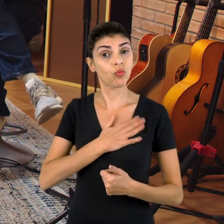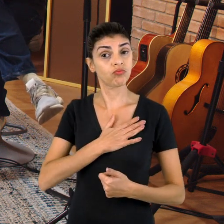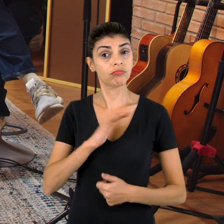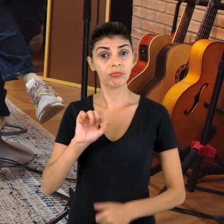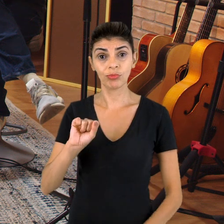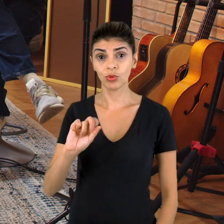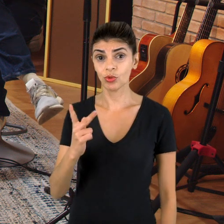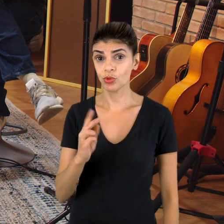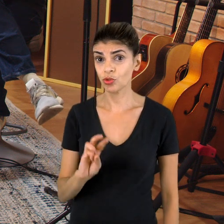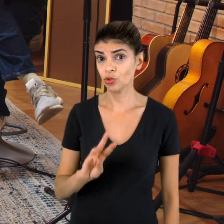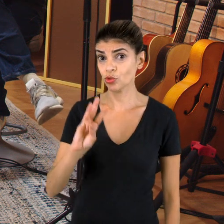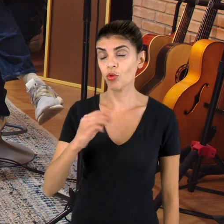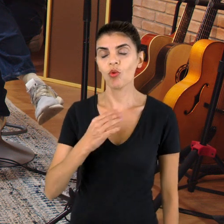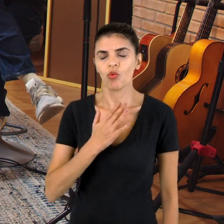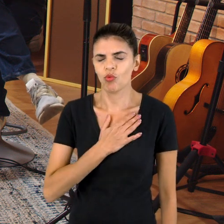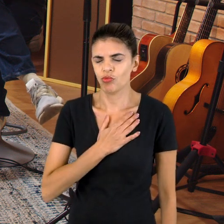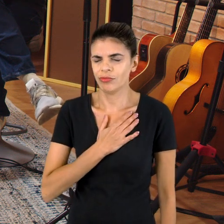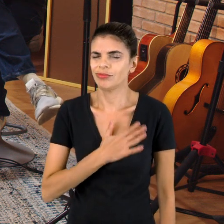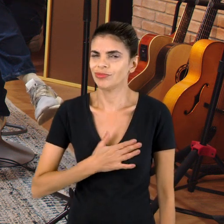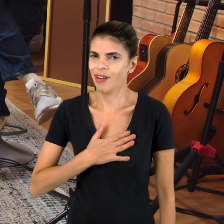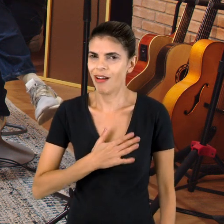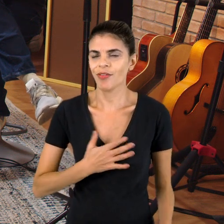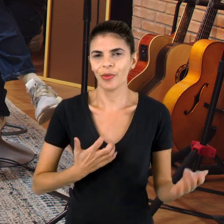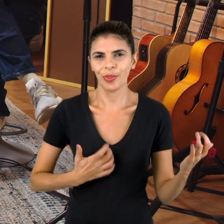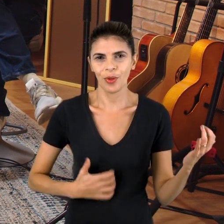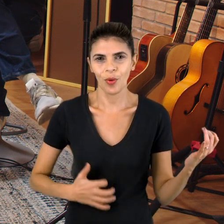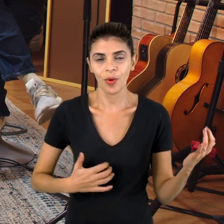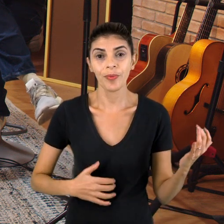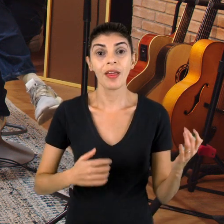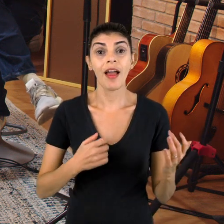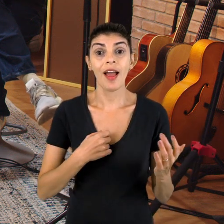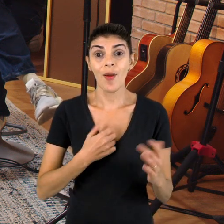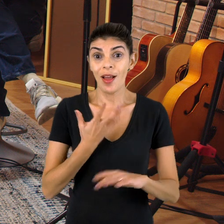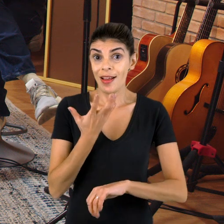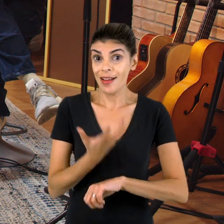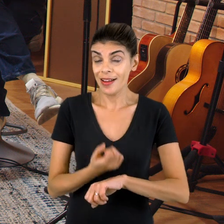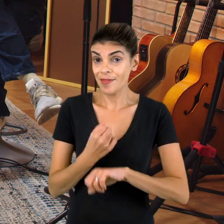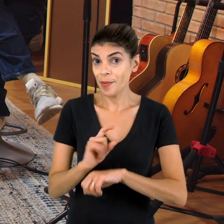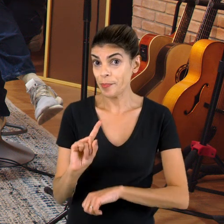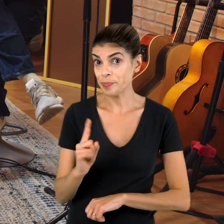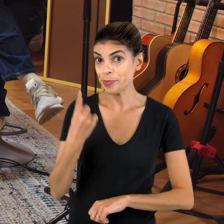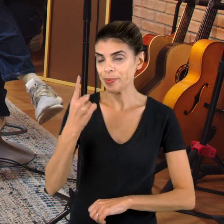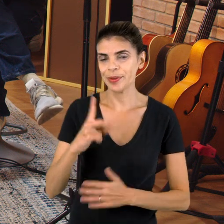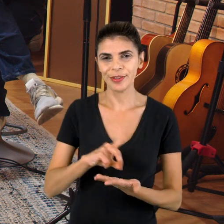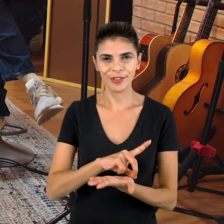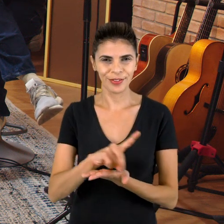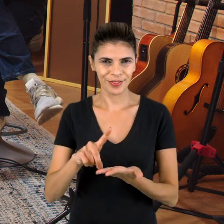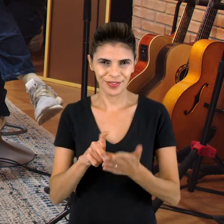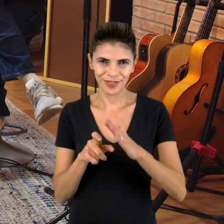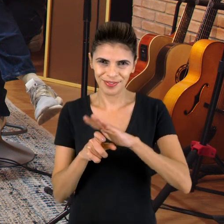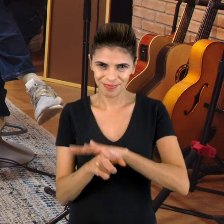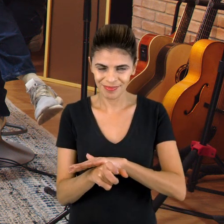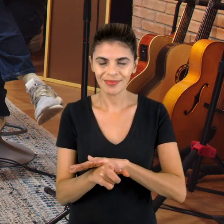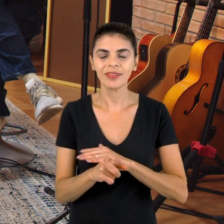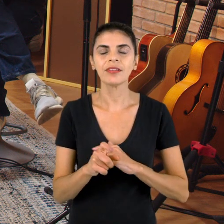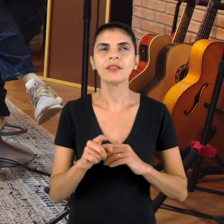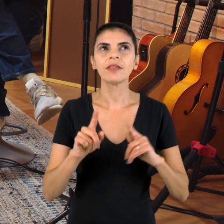show, instrumental, essa música. Gostava de tocar ela. E quando eu fui gravar meu primeiro disco, isso foi